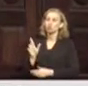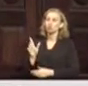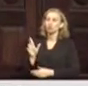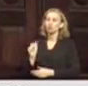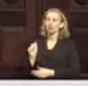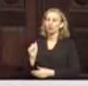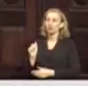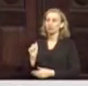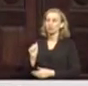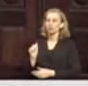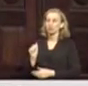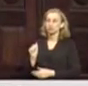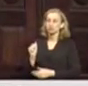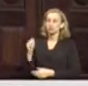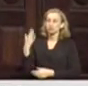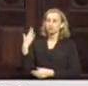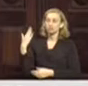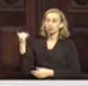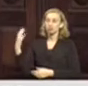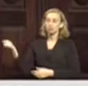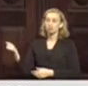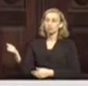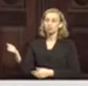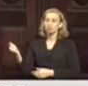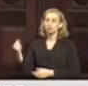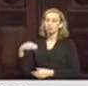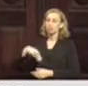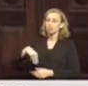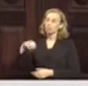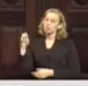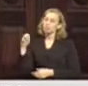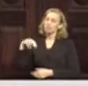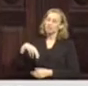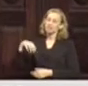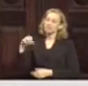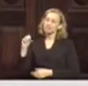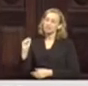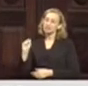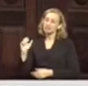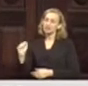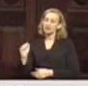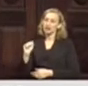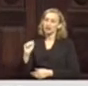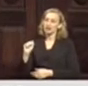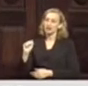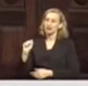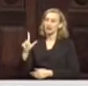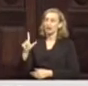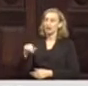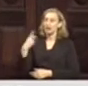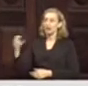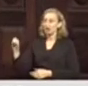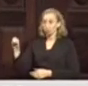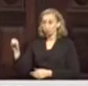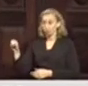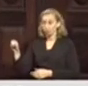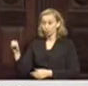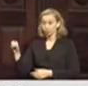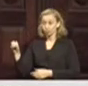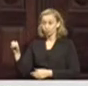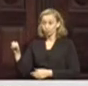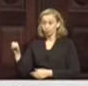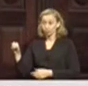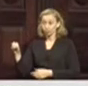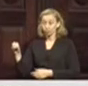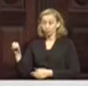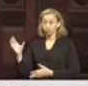famoso Mensalão. Indo para o PMDB, passou a ser lulista e dilmista,